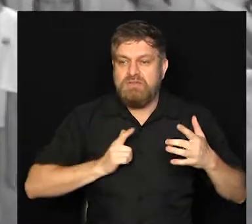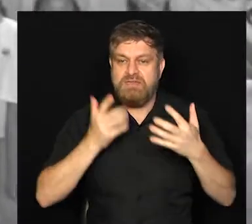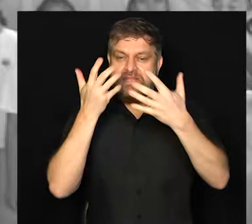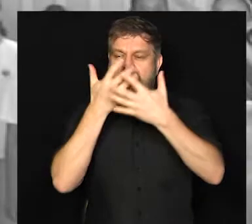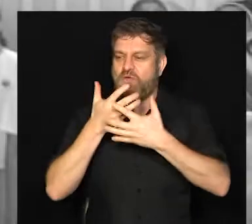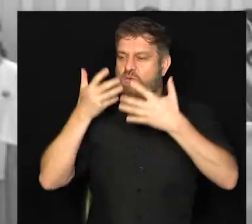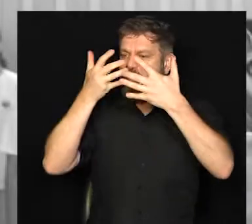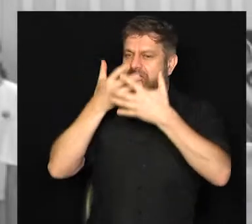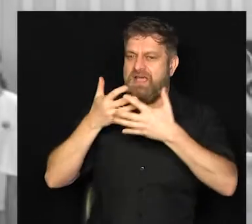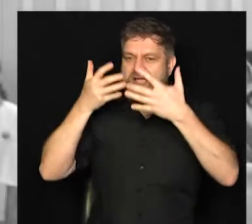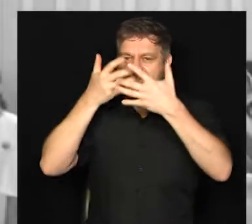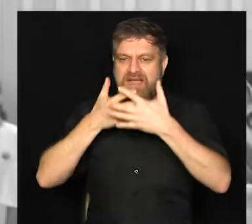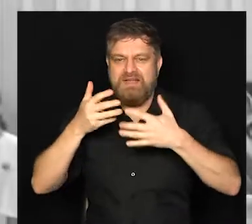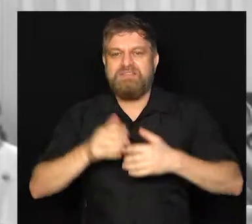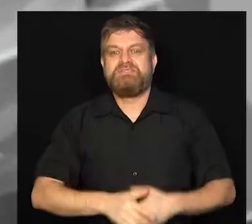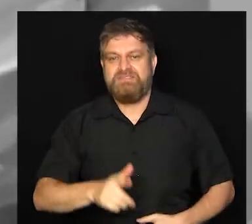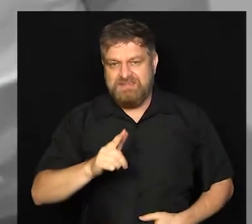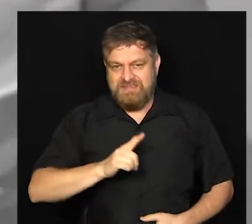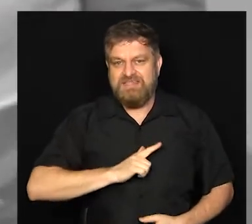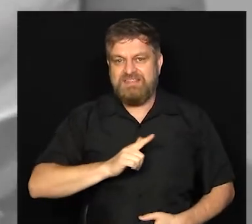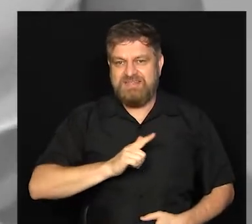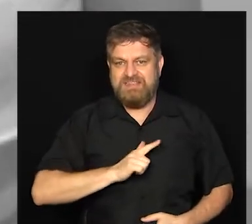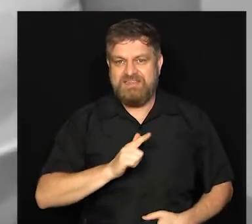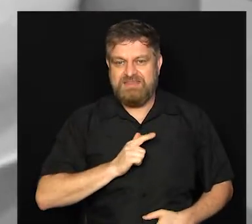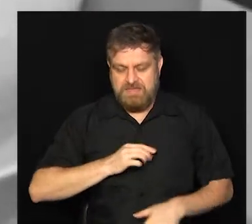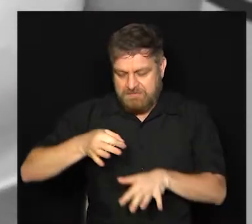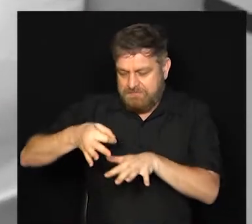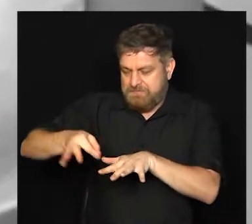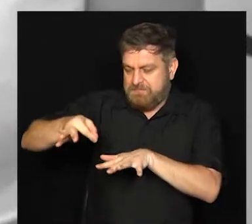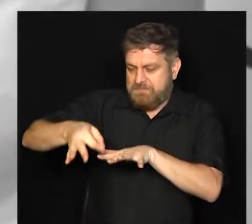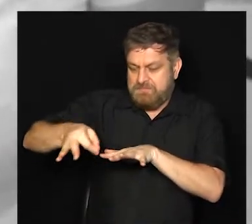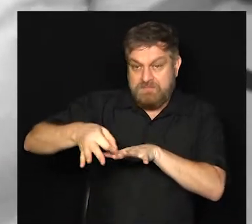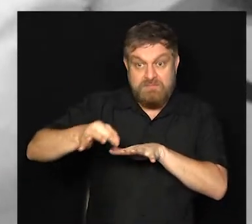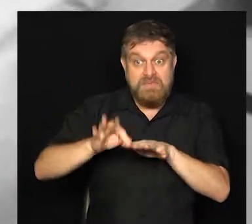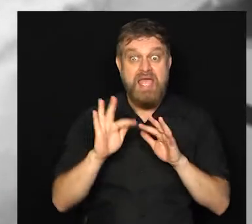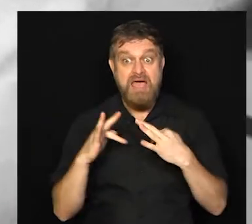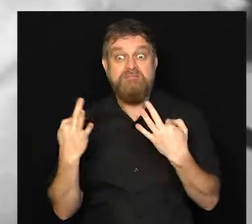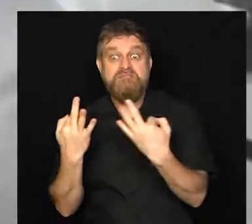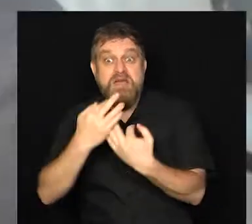coral, tem a oficina de manicure com as famílias.